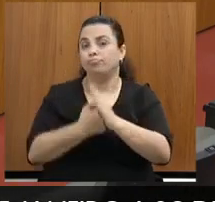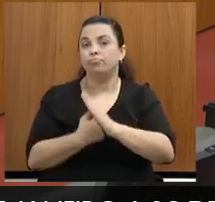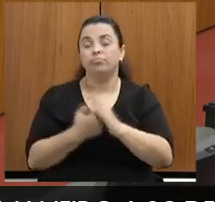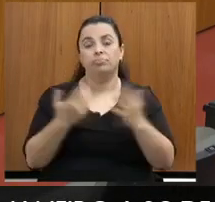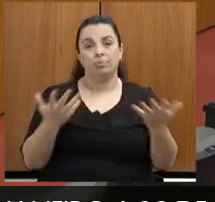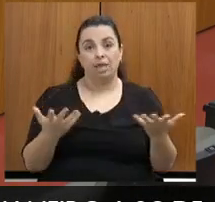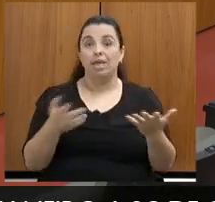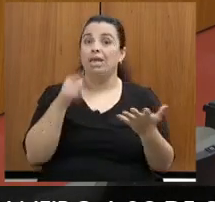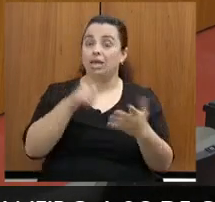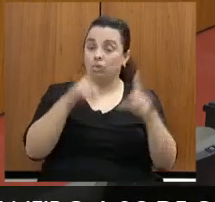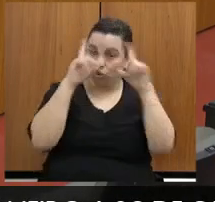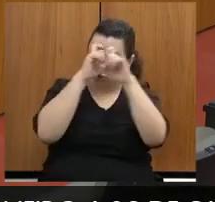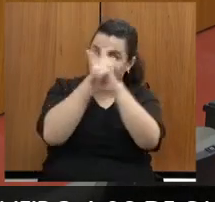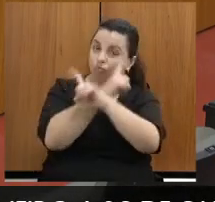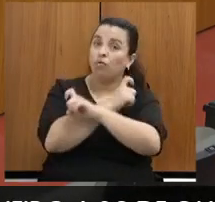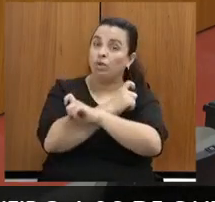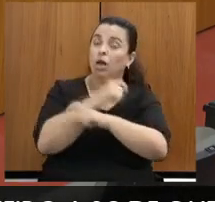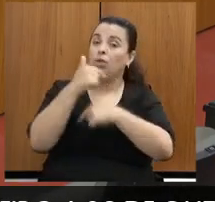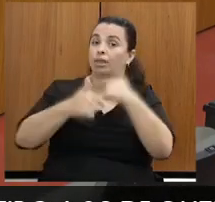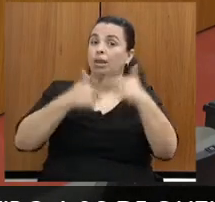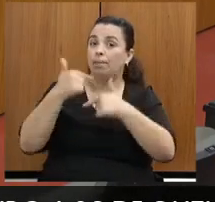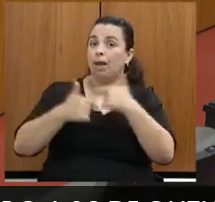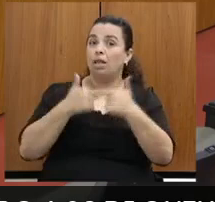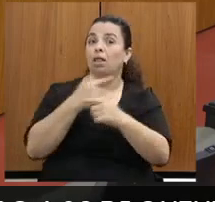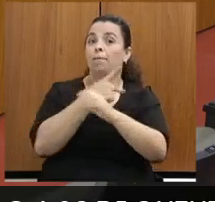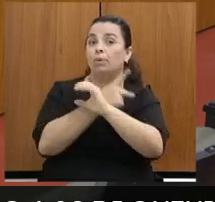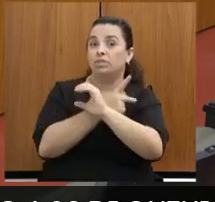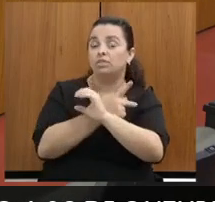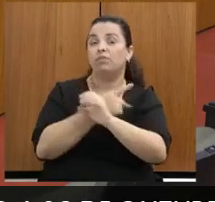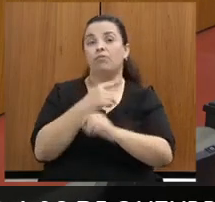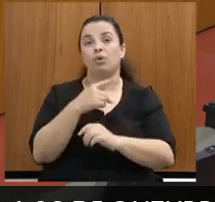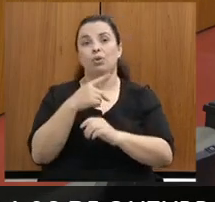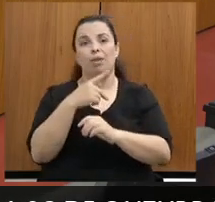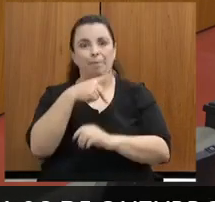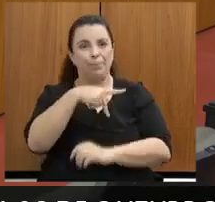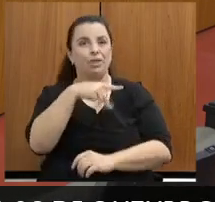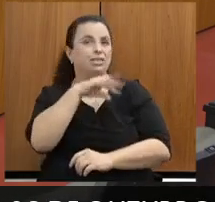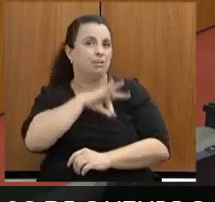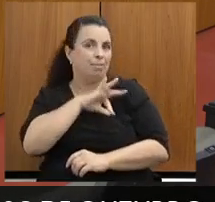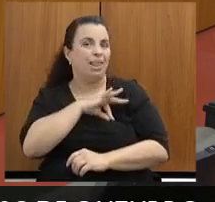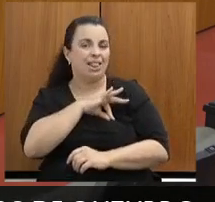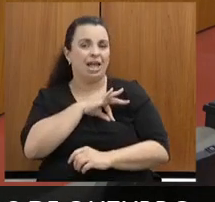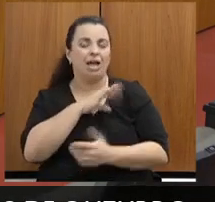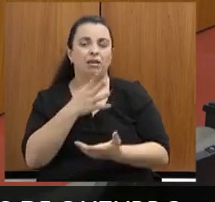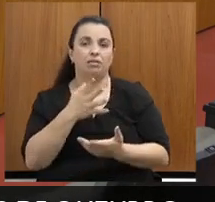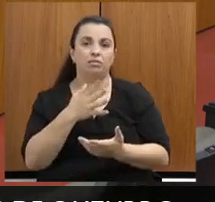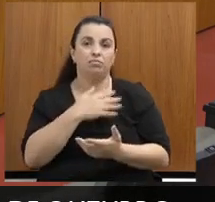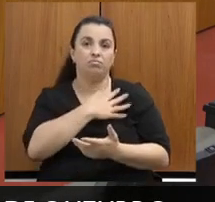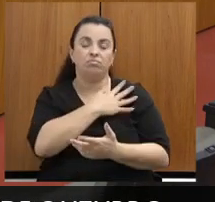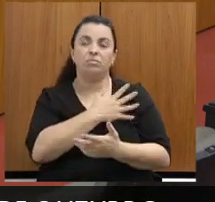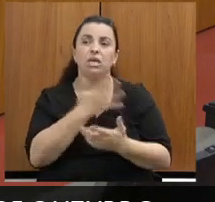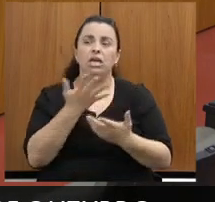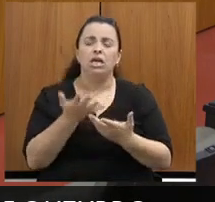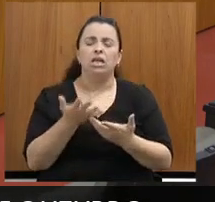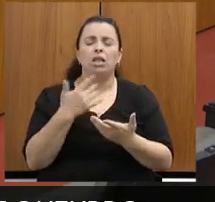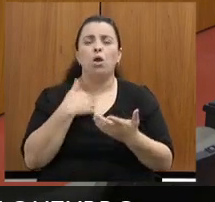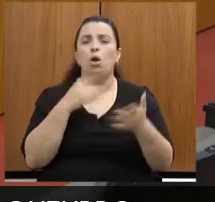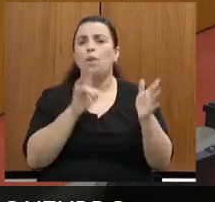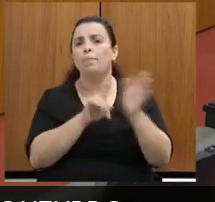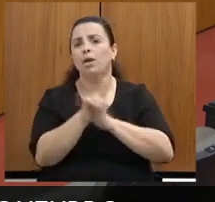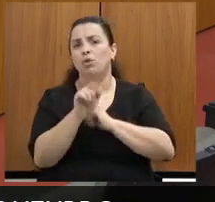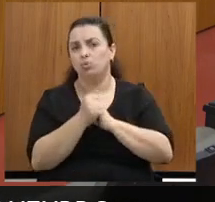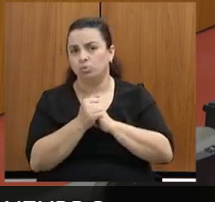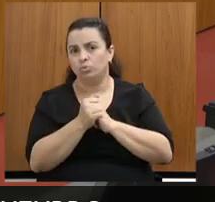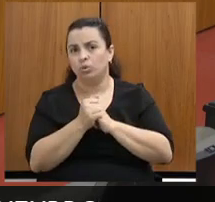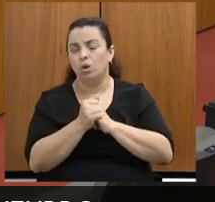com essa integração assim também é a nossa preocupação sobre dois aspectos com plantão digital Doutor Joaquim primeiro